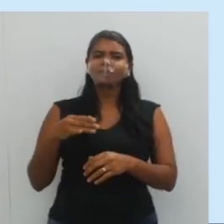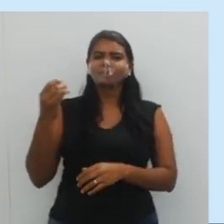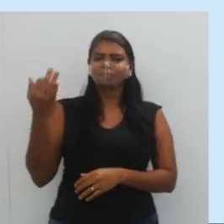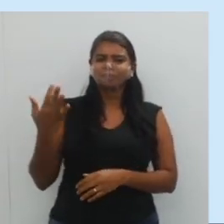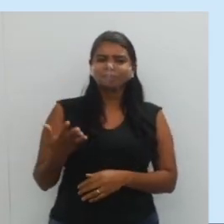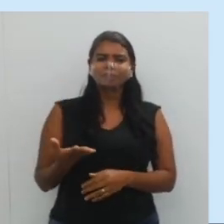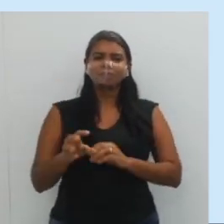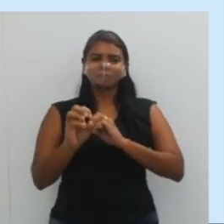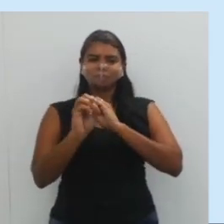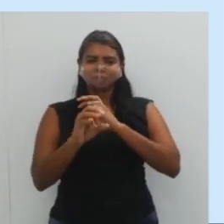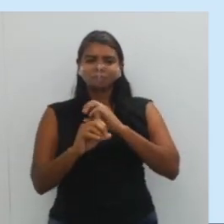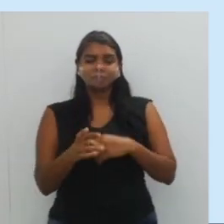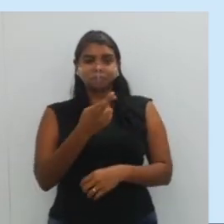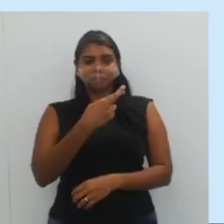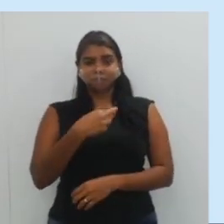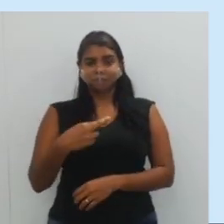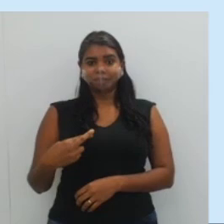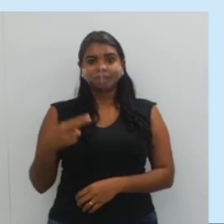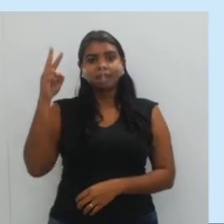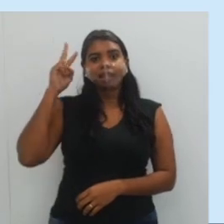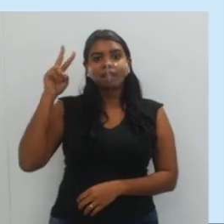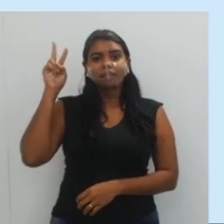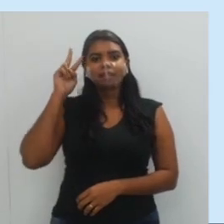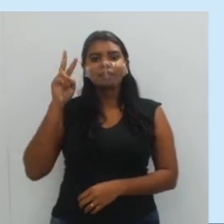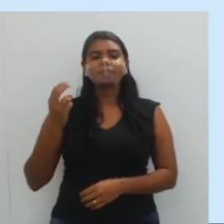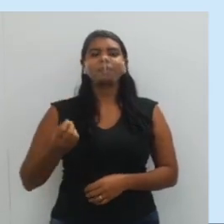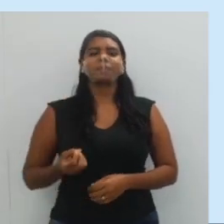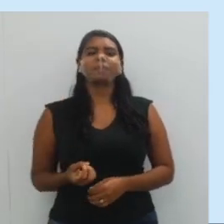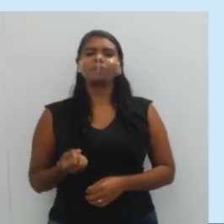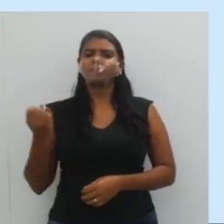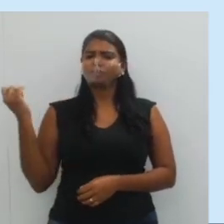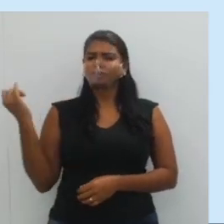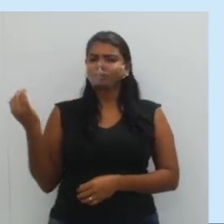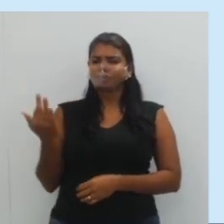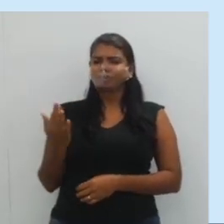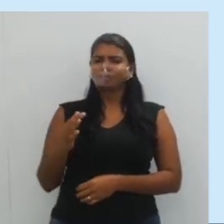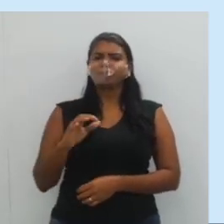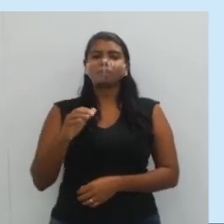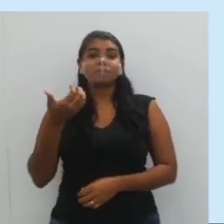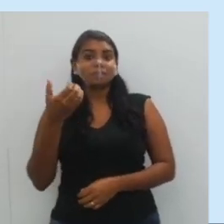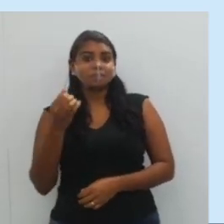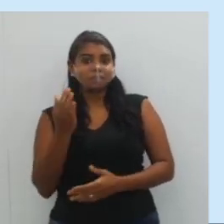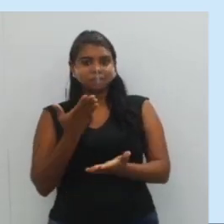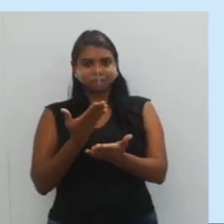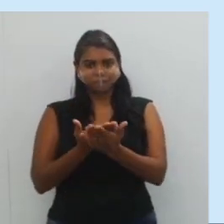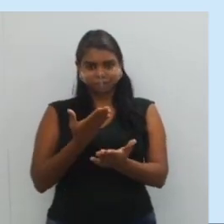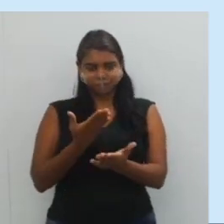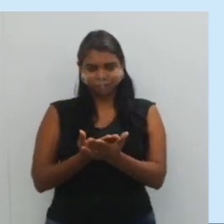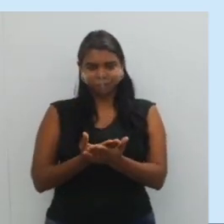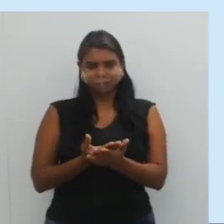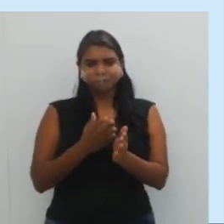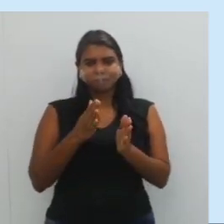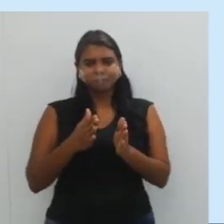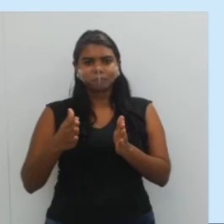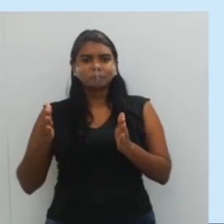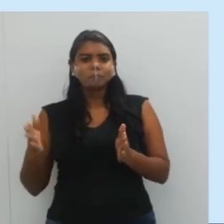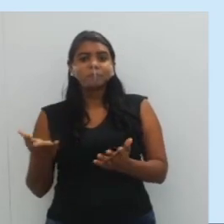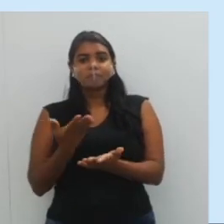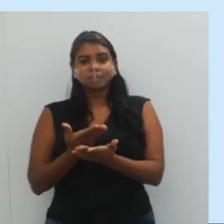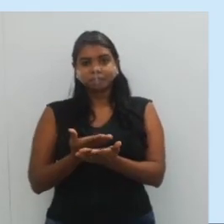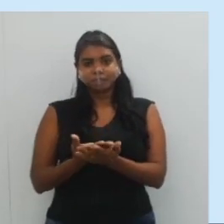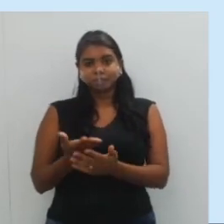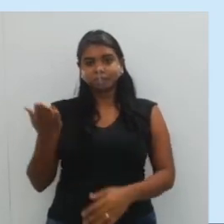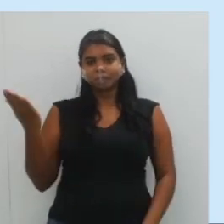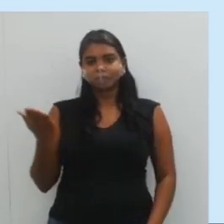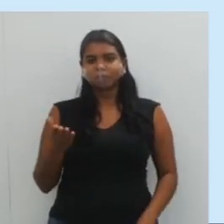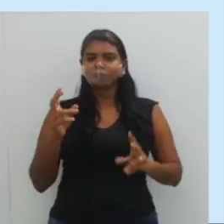sobre o ensino religioso. Lembre-se, será uma série de 10 aulas sobre esse componente. E a minha aula de hoje,